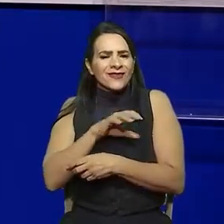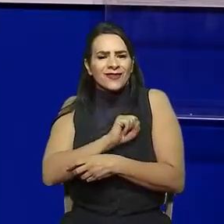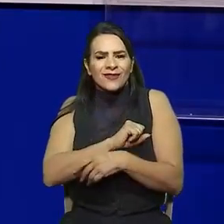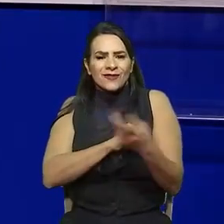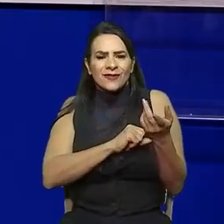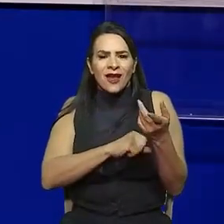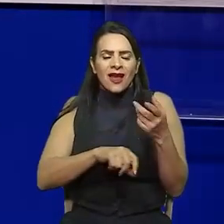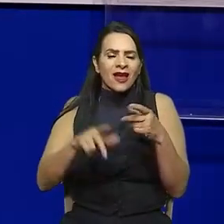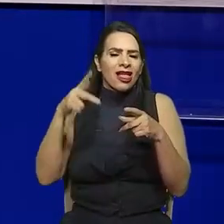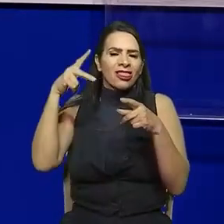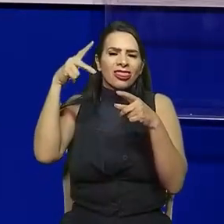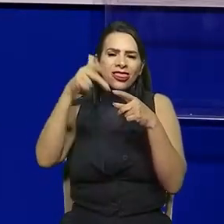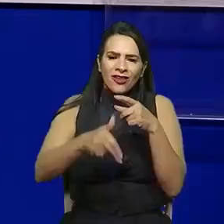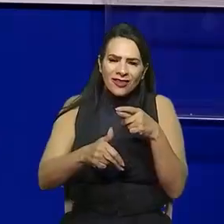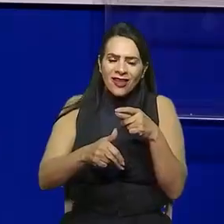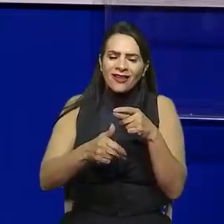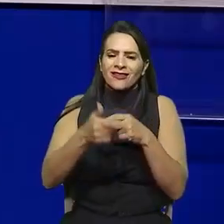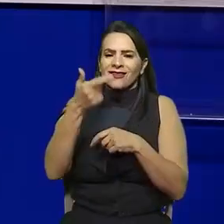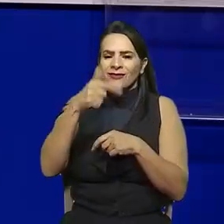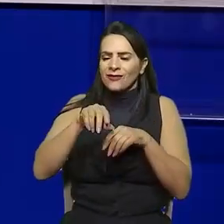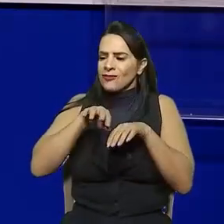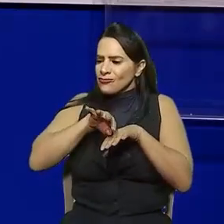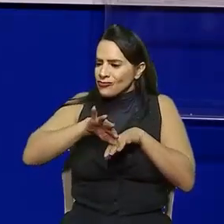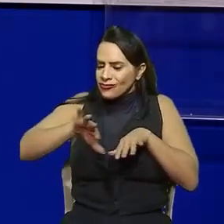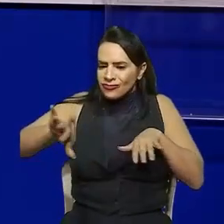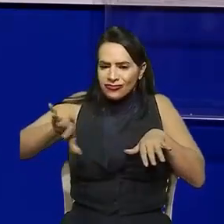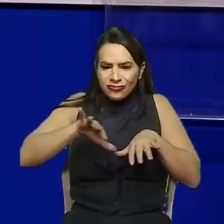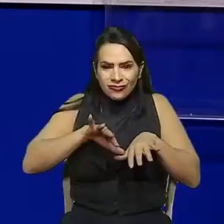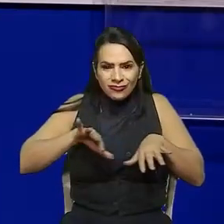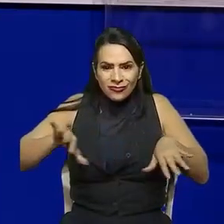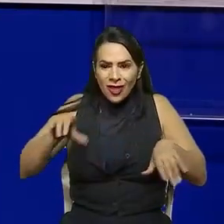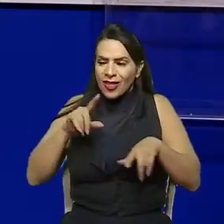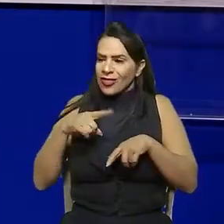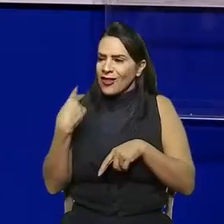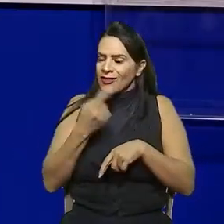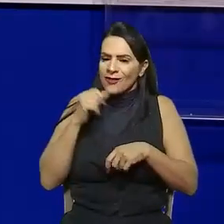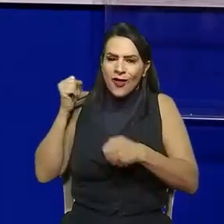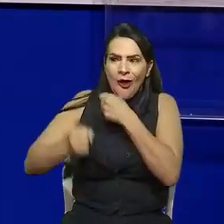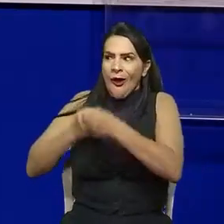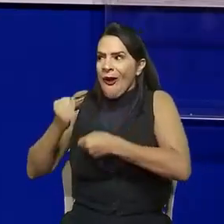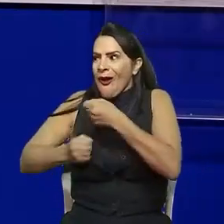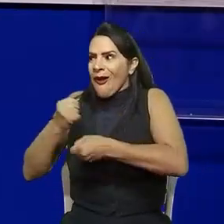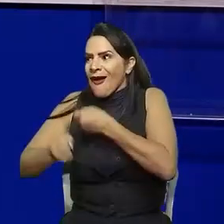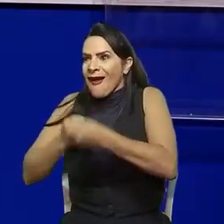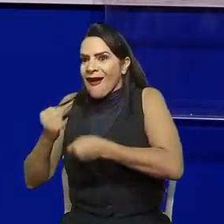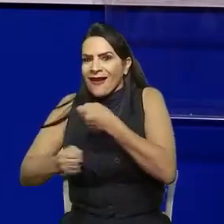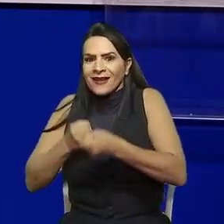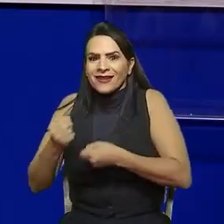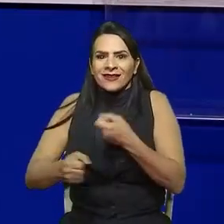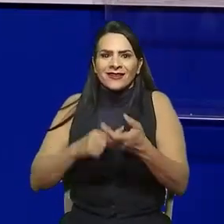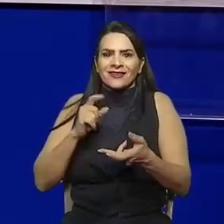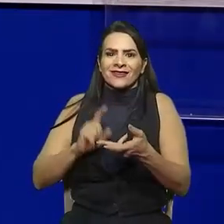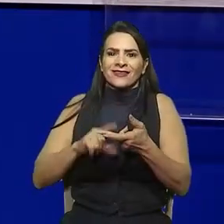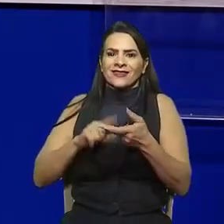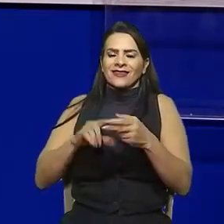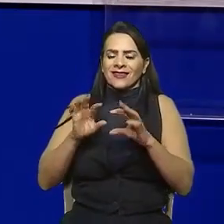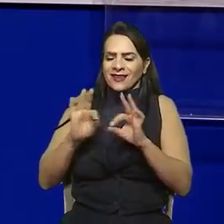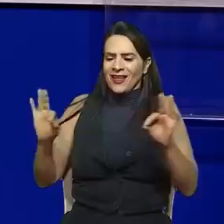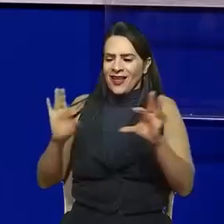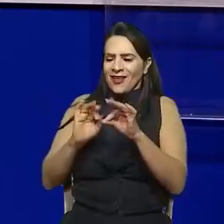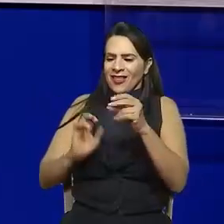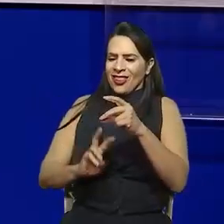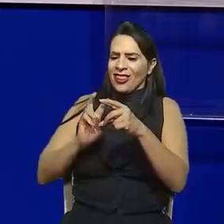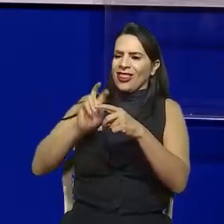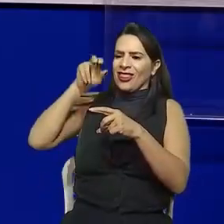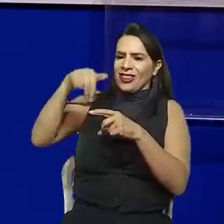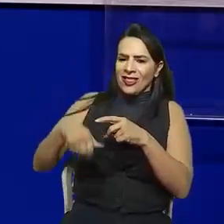aquela coisa, né? E aí tirou todo mundo, e aí a gente saiu correndo, né? Cerca de arame farpado da roça dos outros,